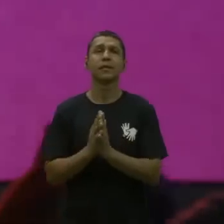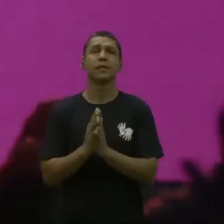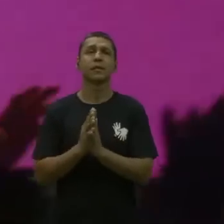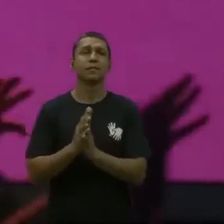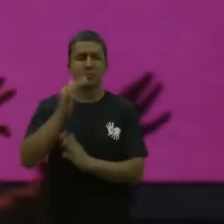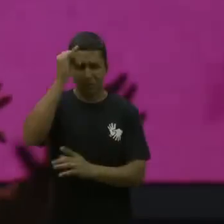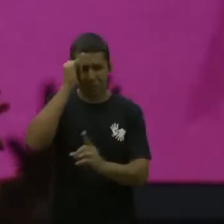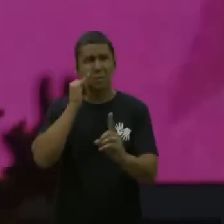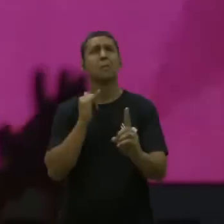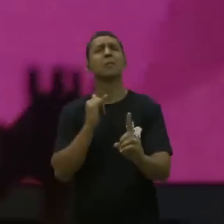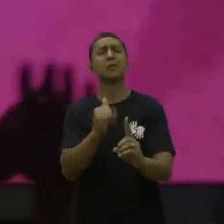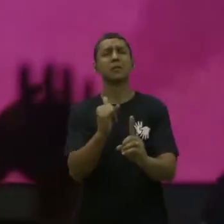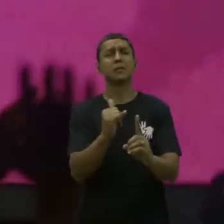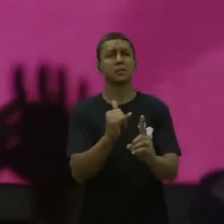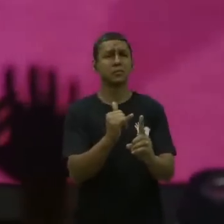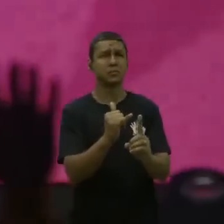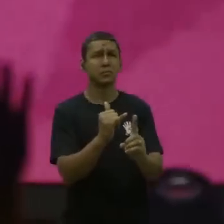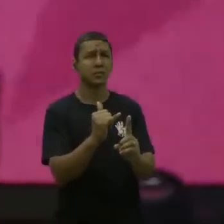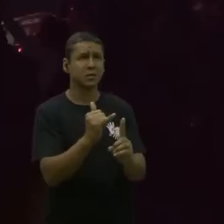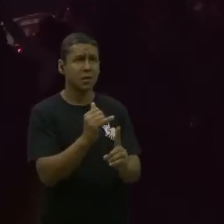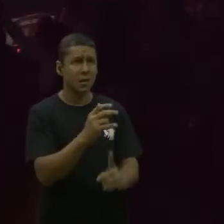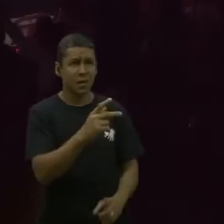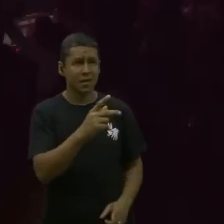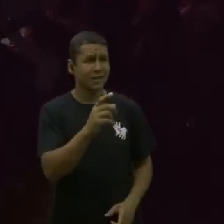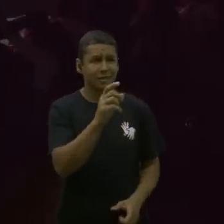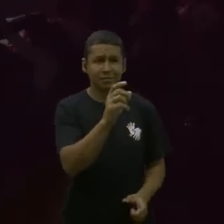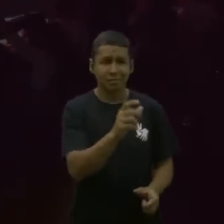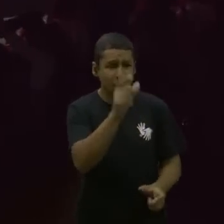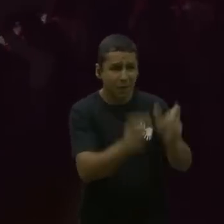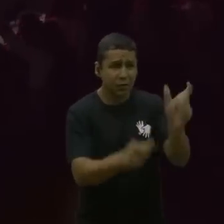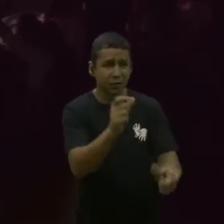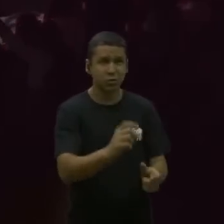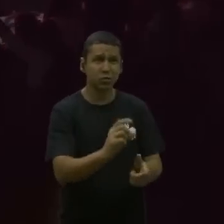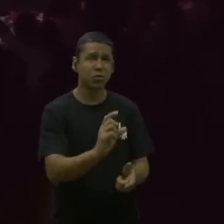Eu profetizo que não vai ficar ninguém de fora.